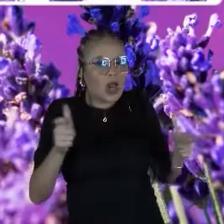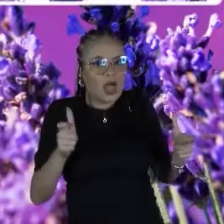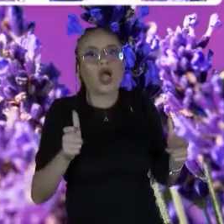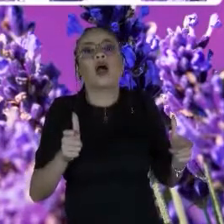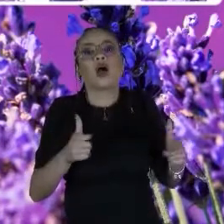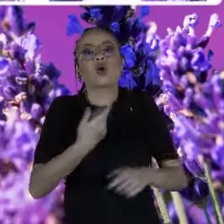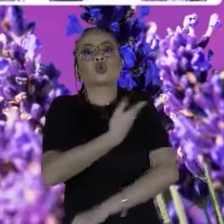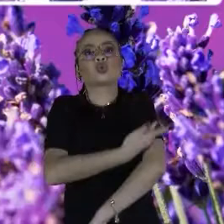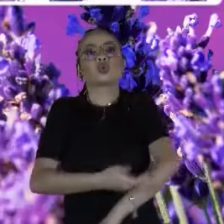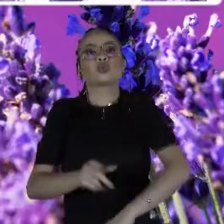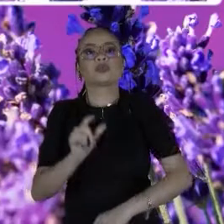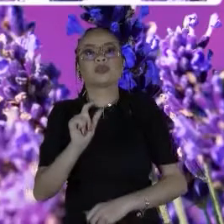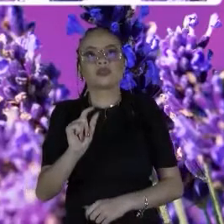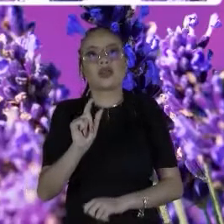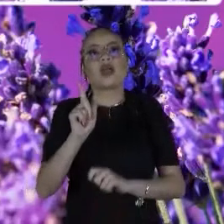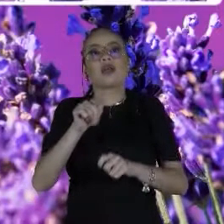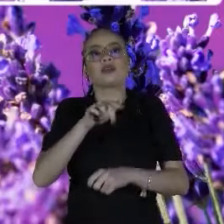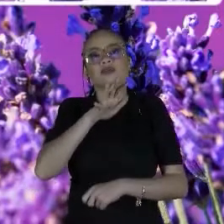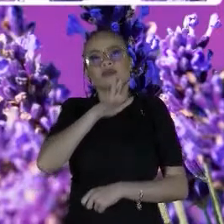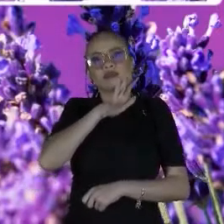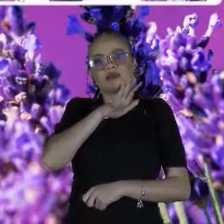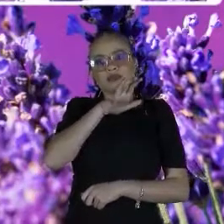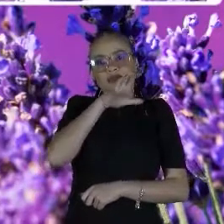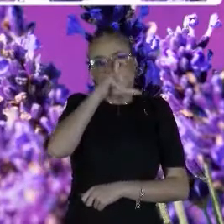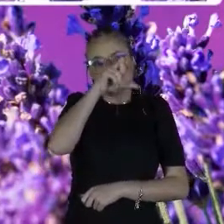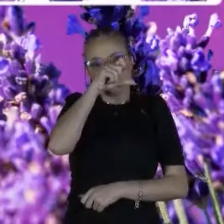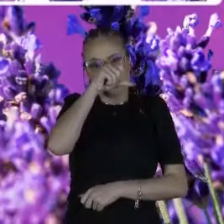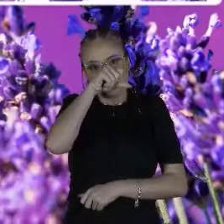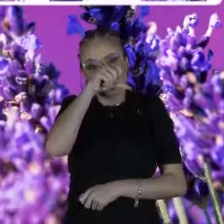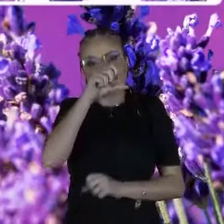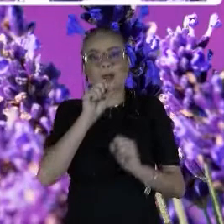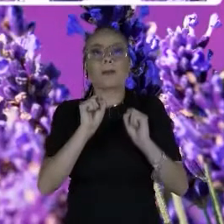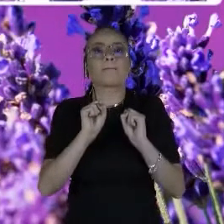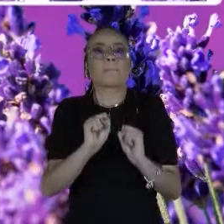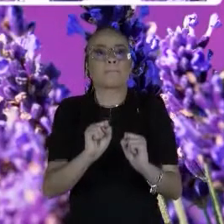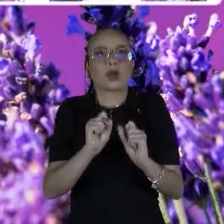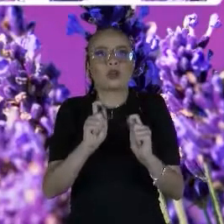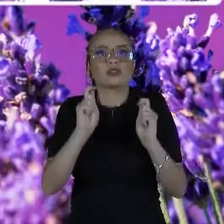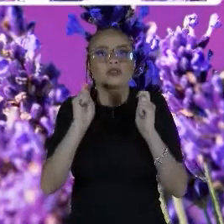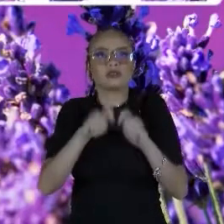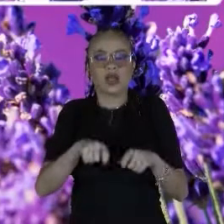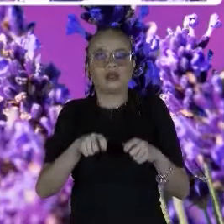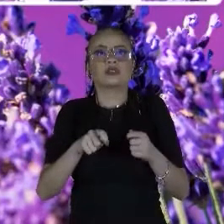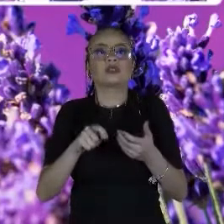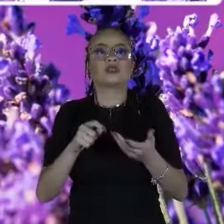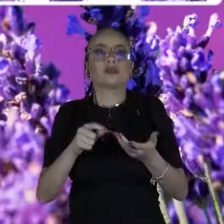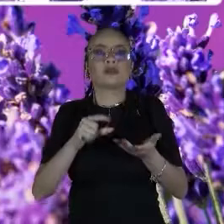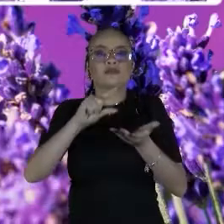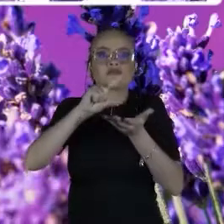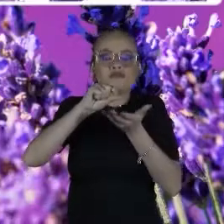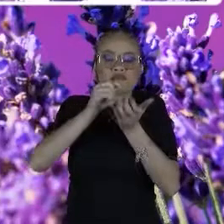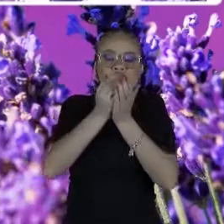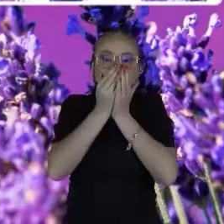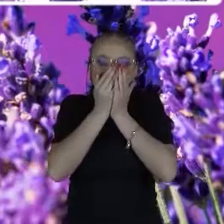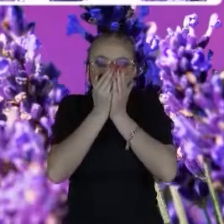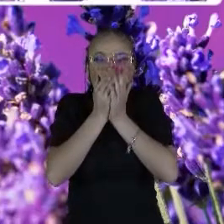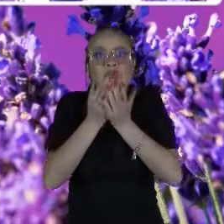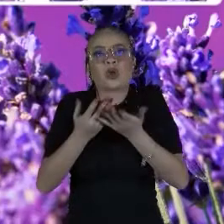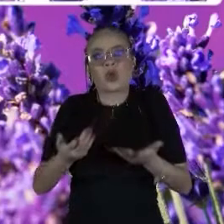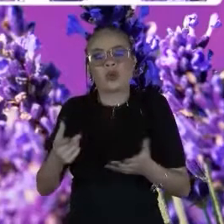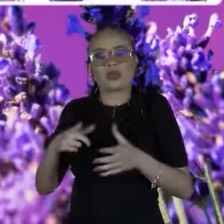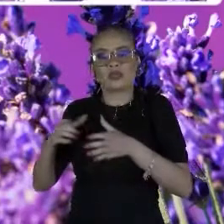seja a forma aromática você pode ir na lá os óleos essenciais através de um difusor